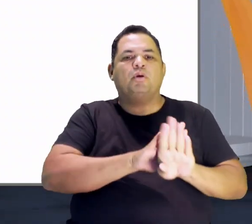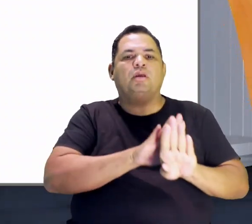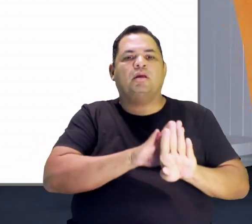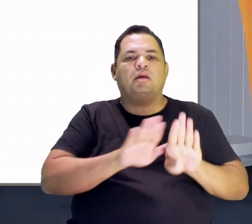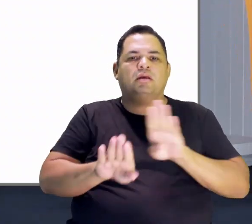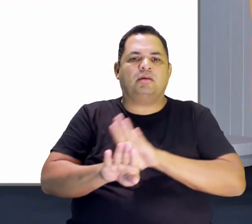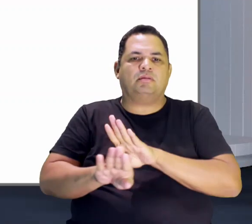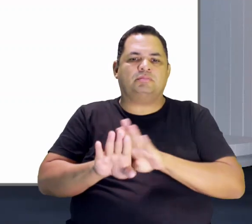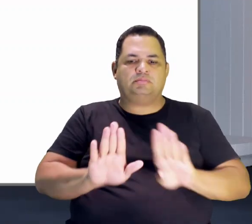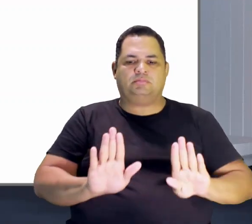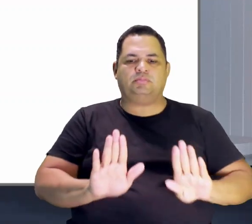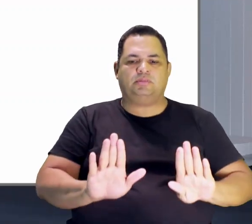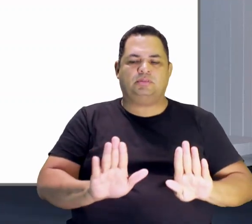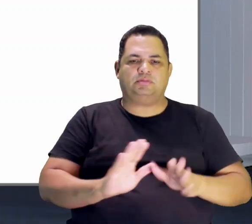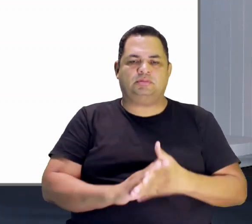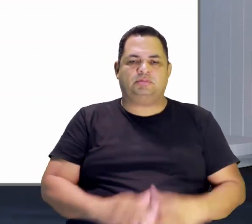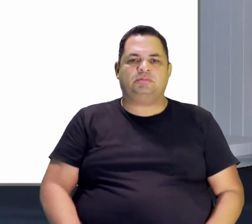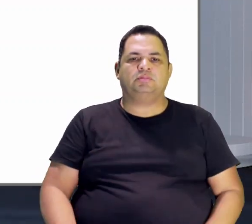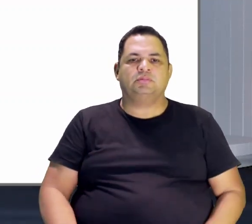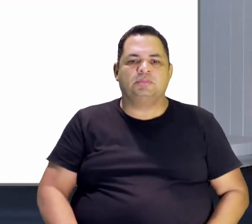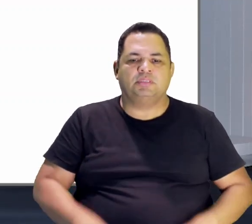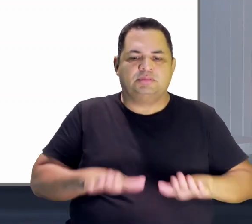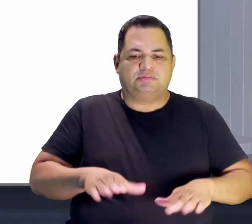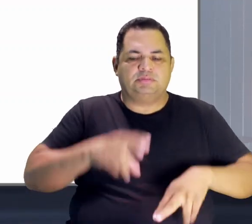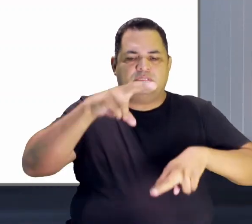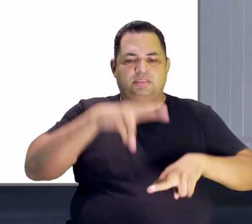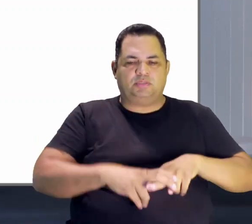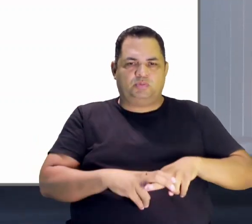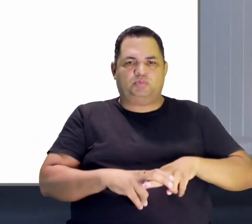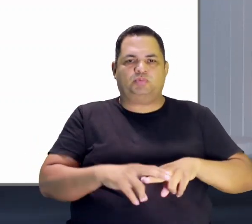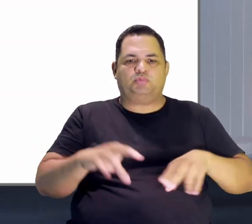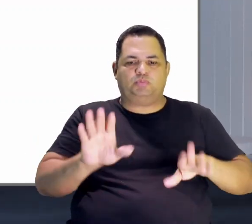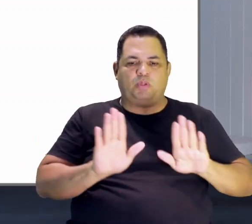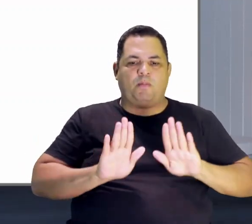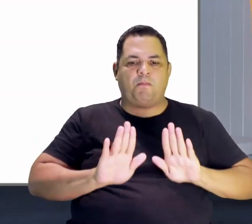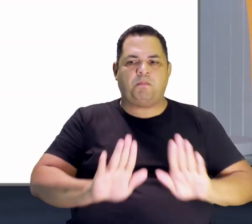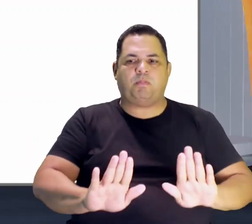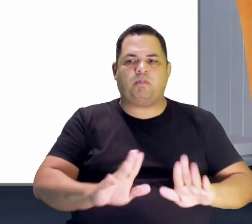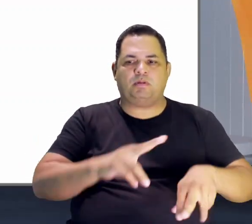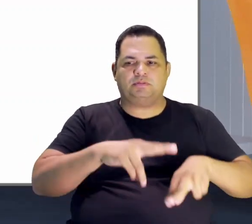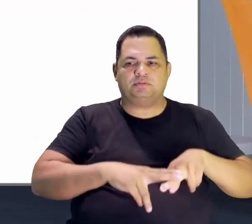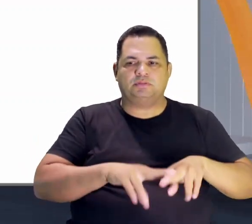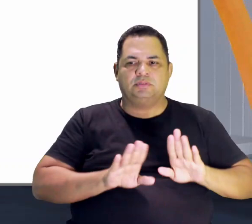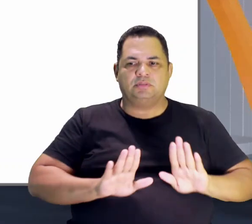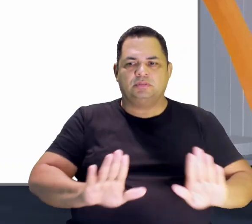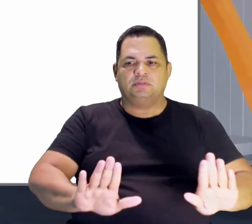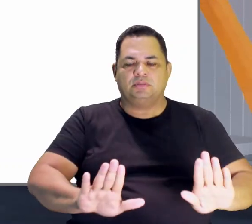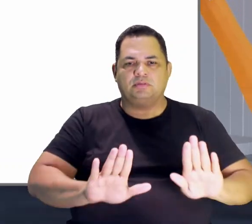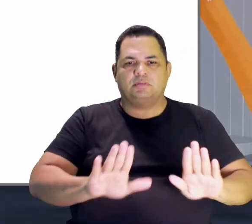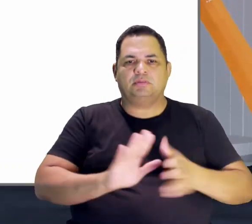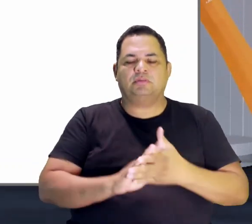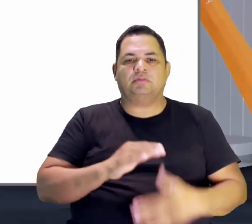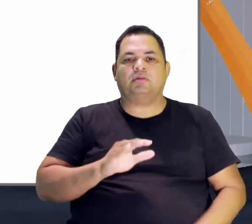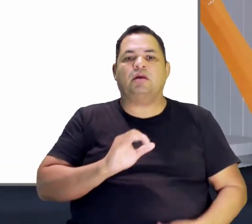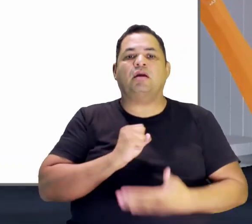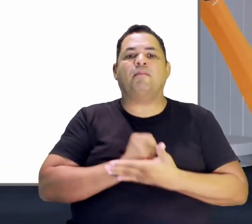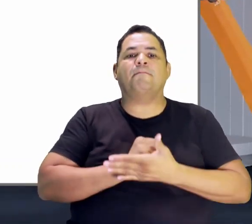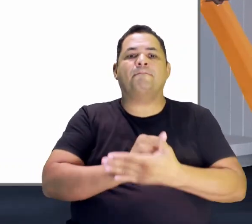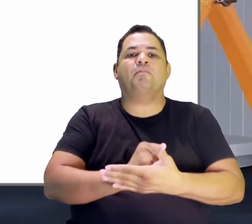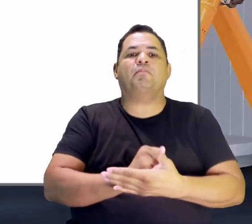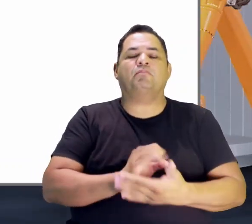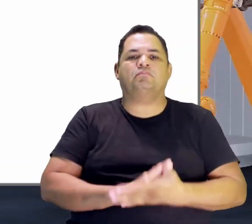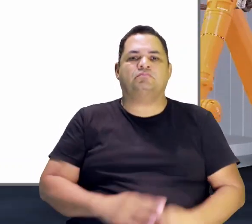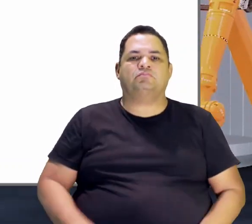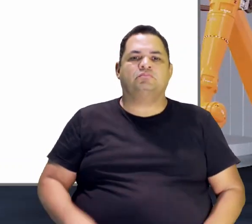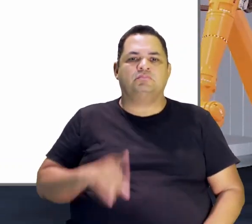está sentado, ele está apoiado na parte de baixo. Essas forças de apoio são muito importantes, tá? Através dela